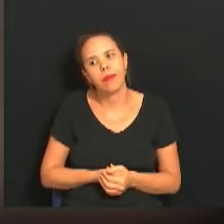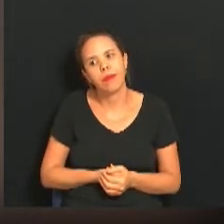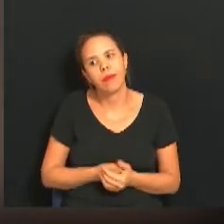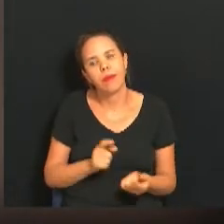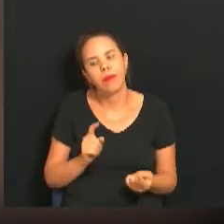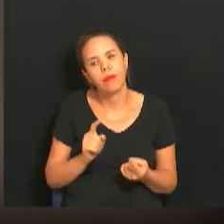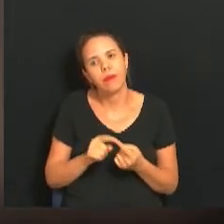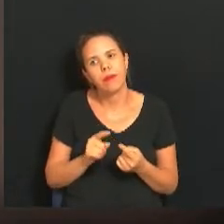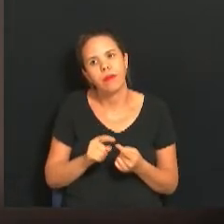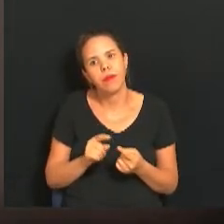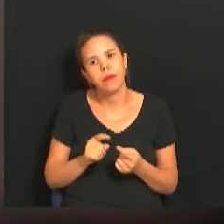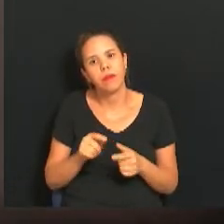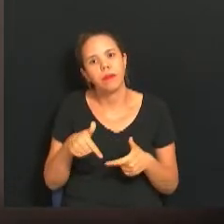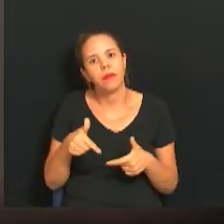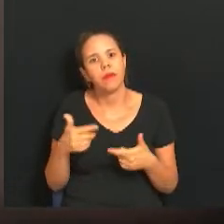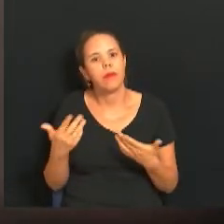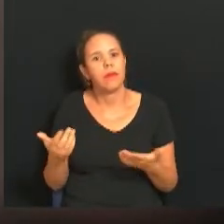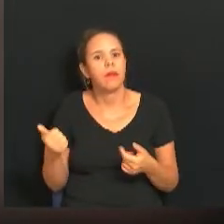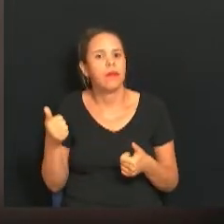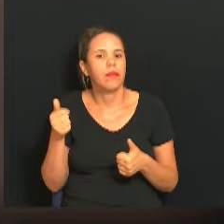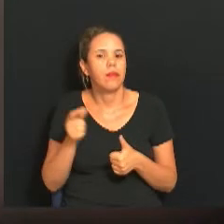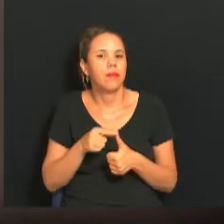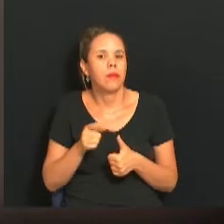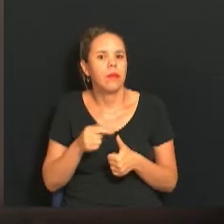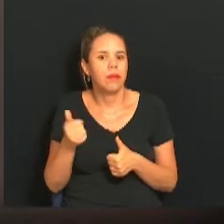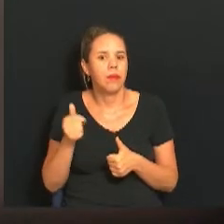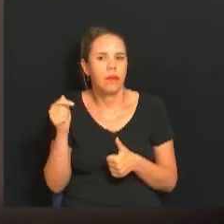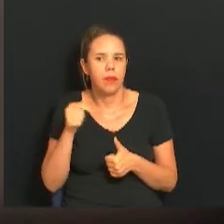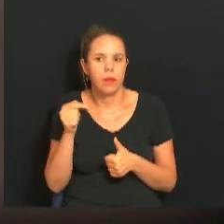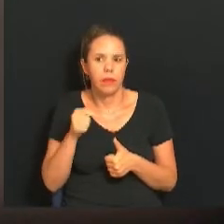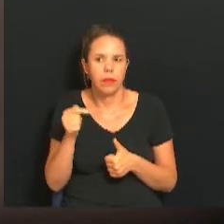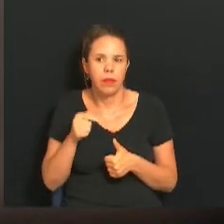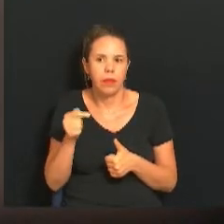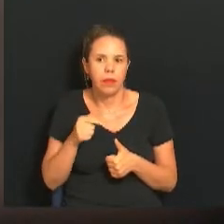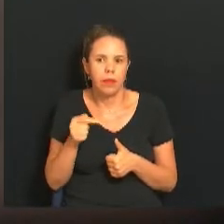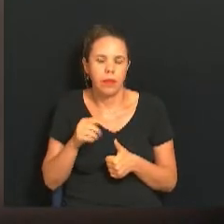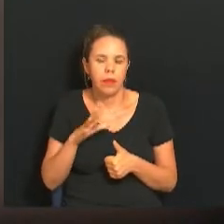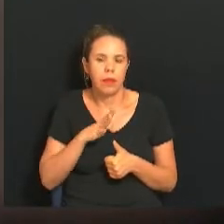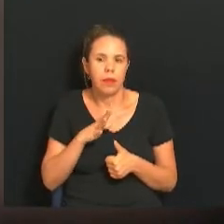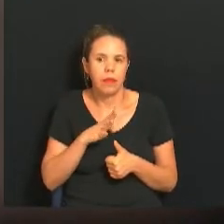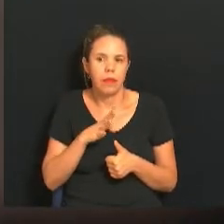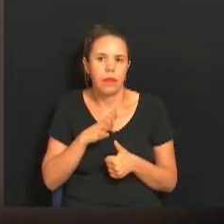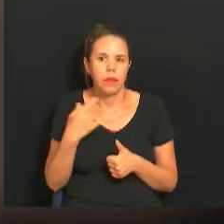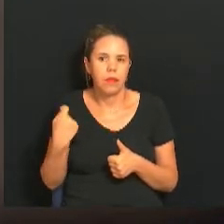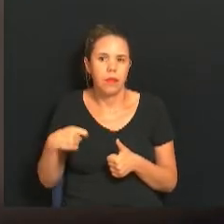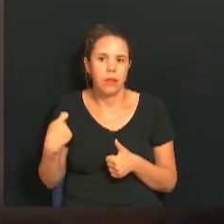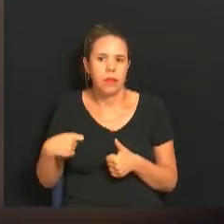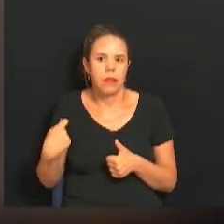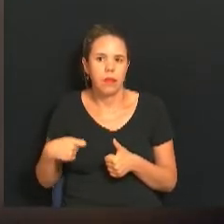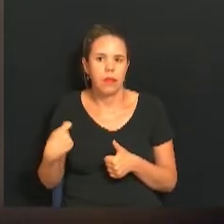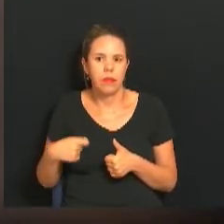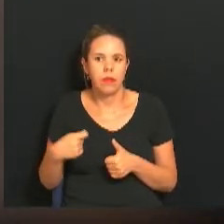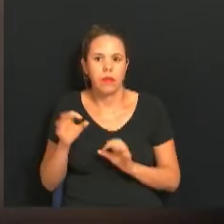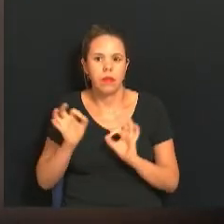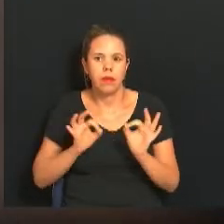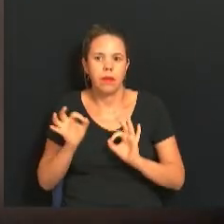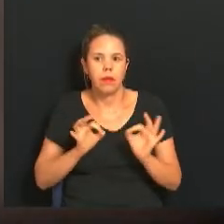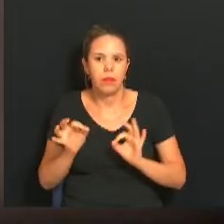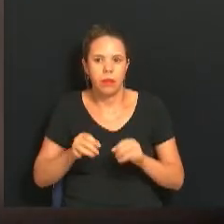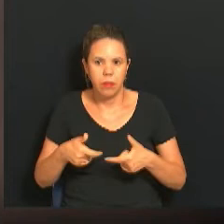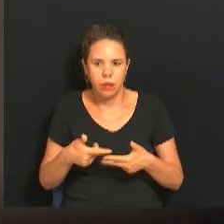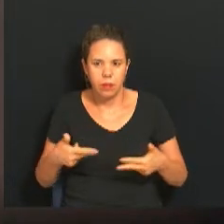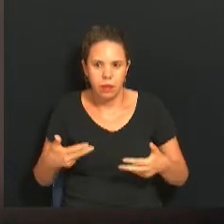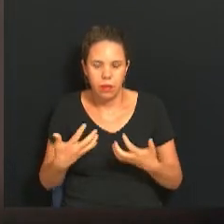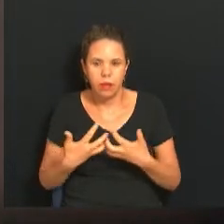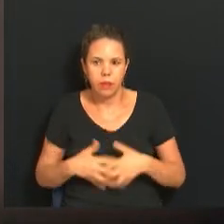direcionamentos do nosso trabalho. O primeiro deles, de que a cidade precisa de um plano de contingência